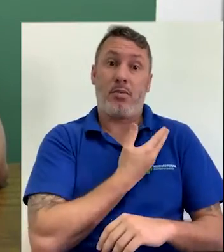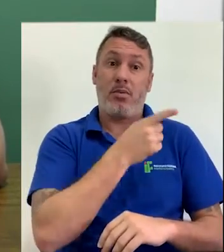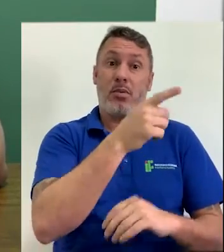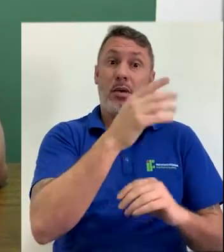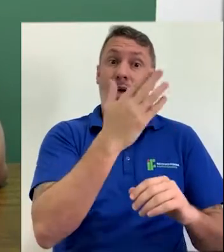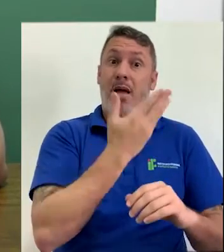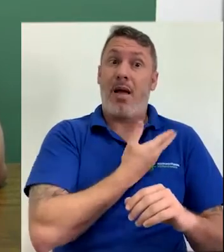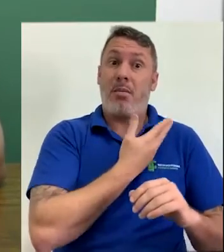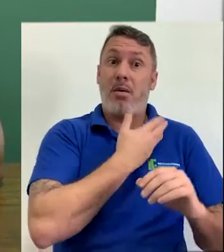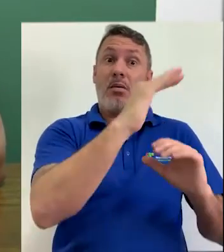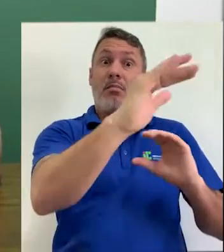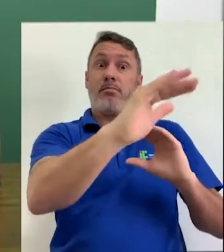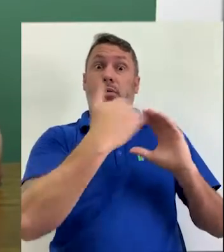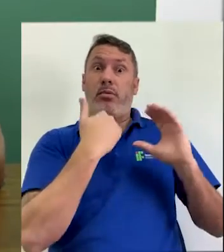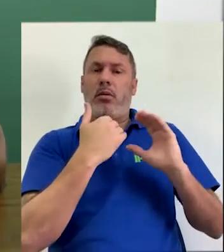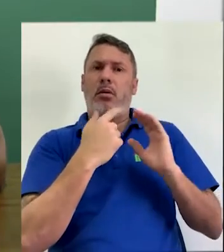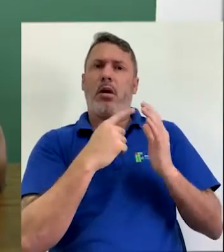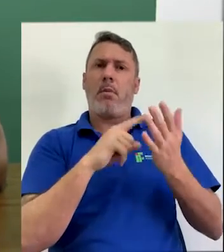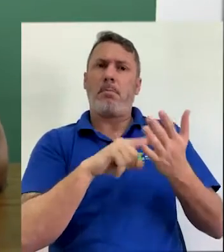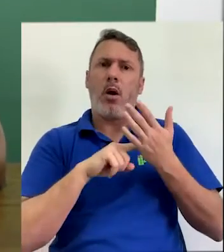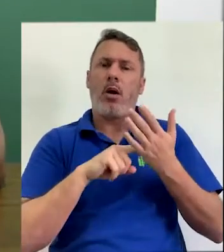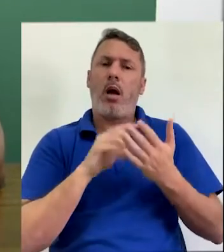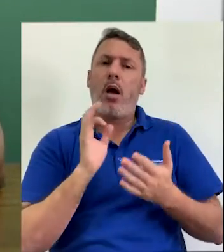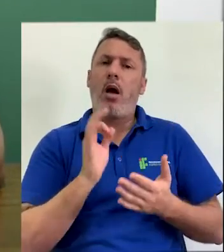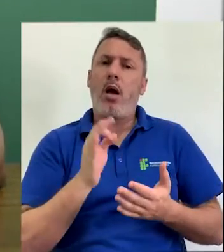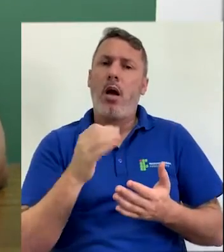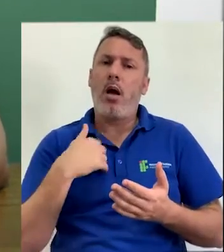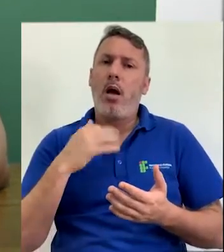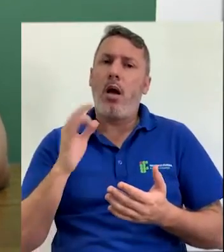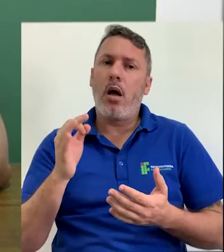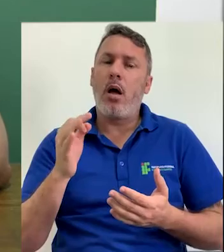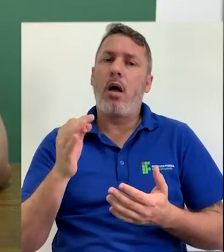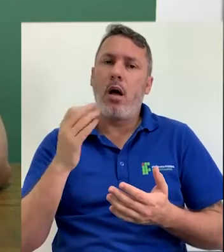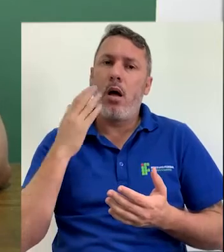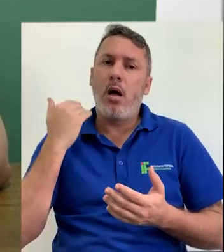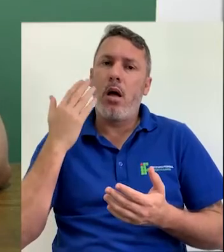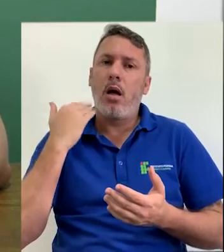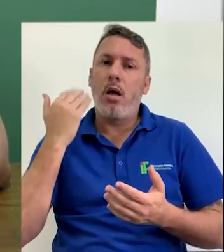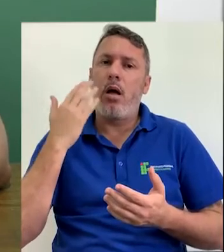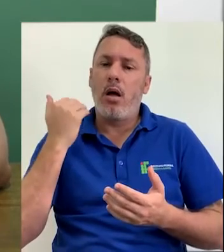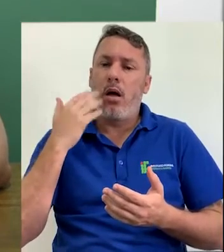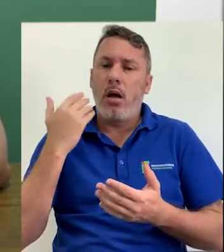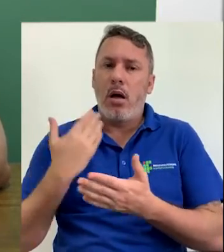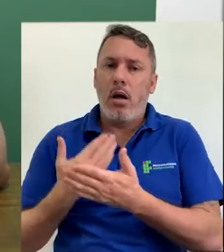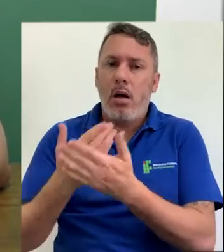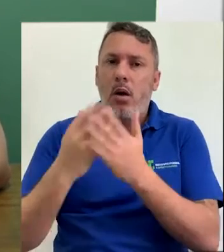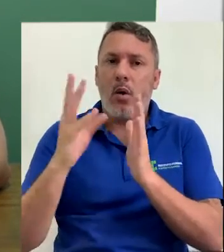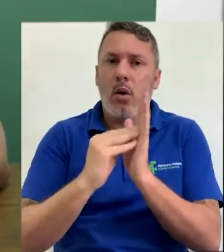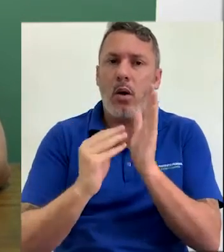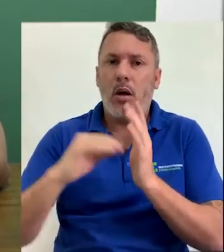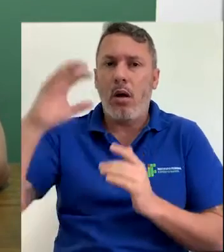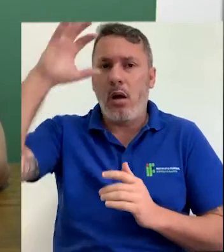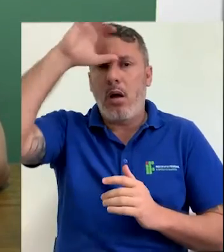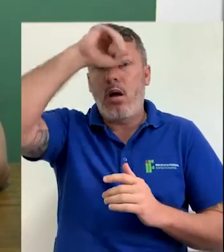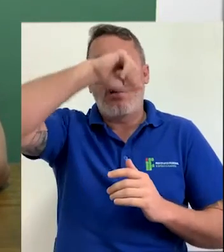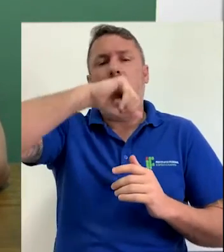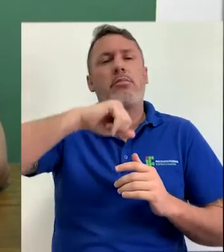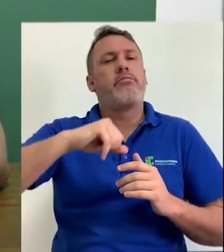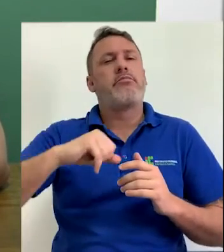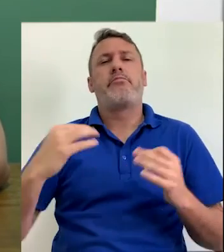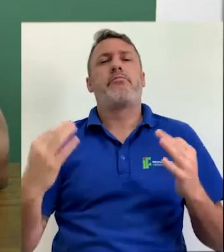caminhos para que eu chegue àquela solução, que eu entenda aquele conteúdo, faz toda a diferença.